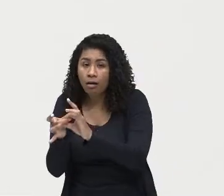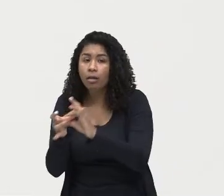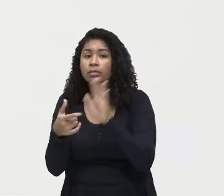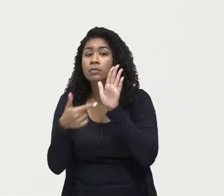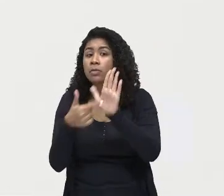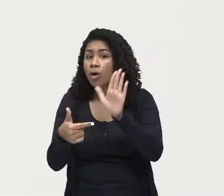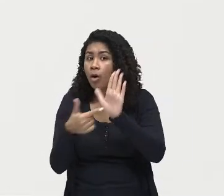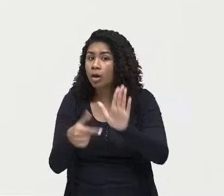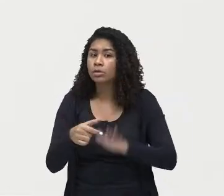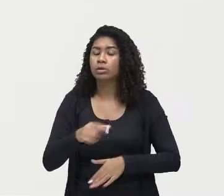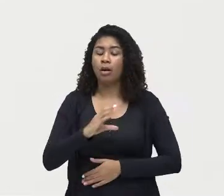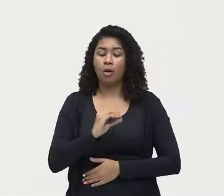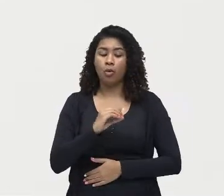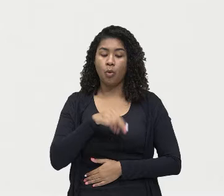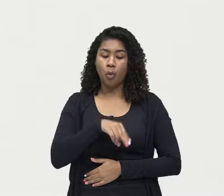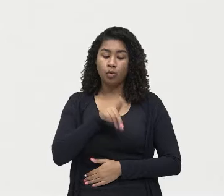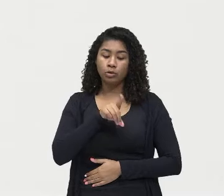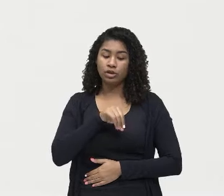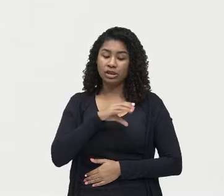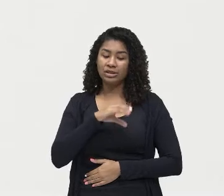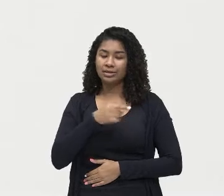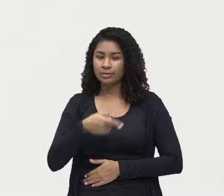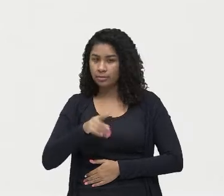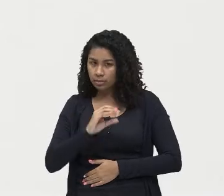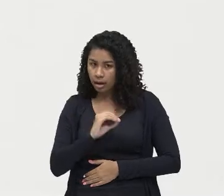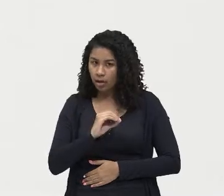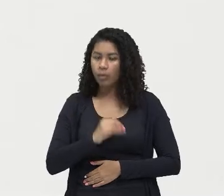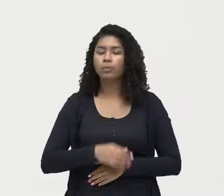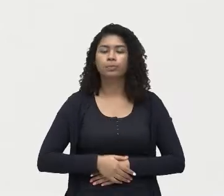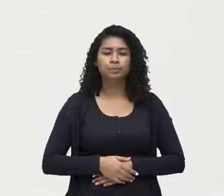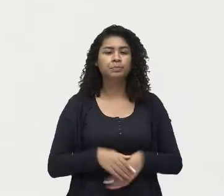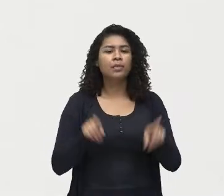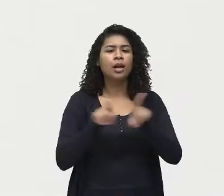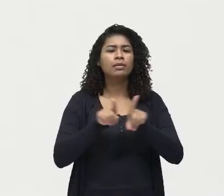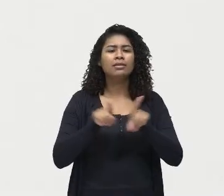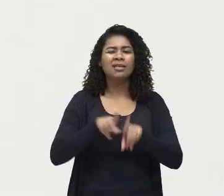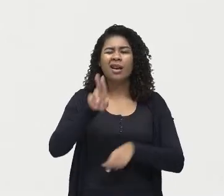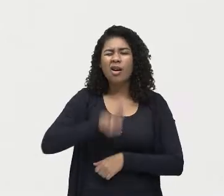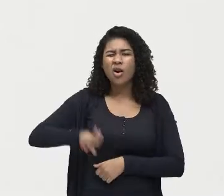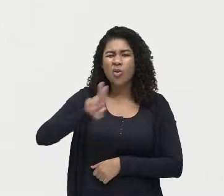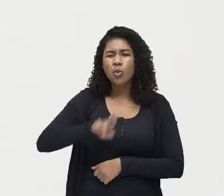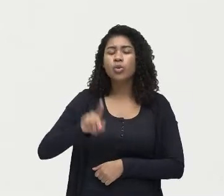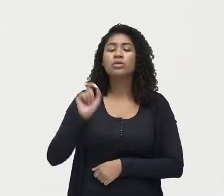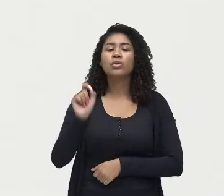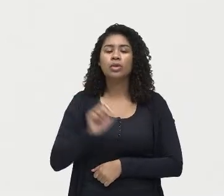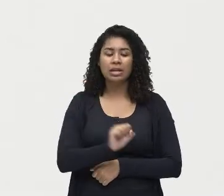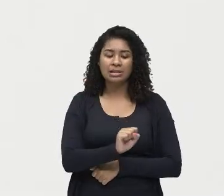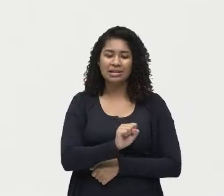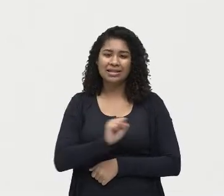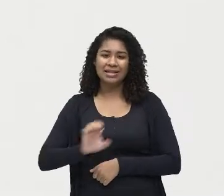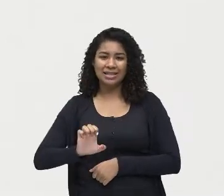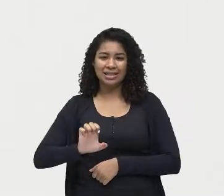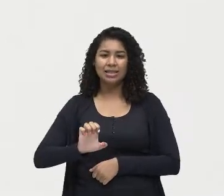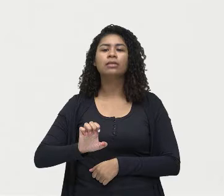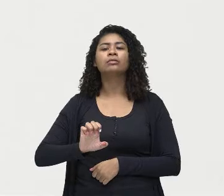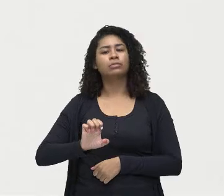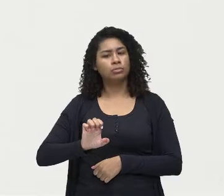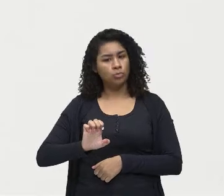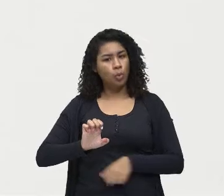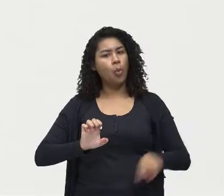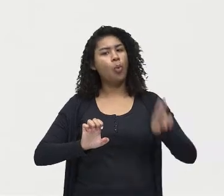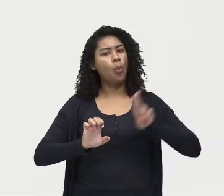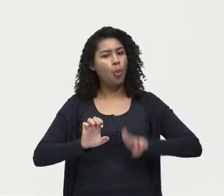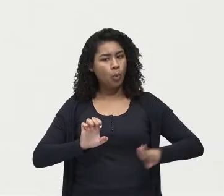condição. Além do caso, reforçando também, nós temos com muita frequência a presença do se também condicional.